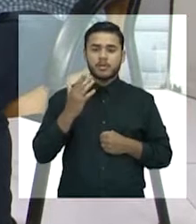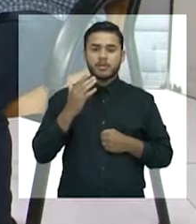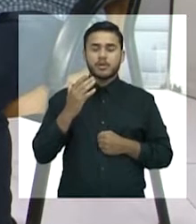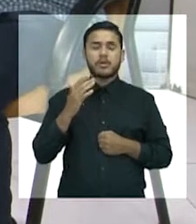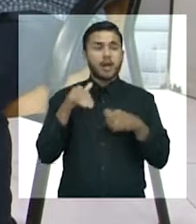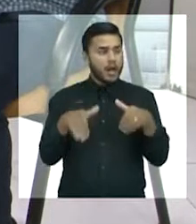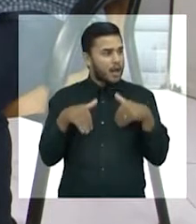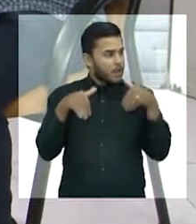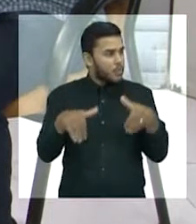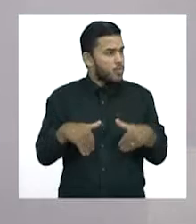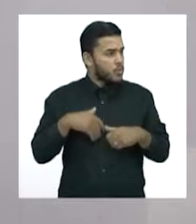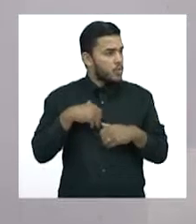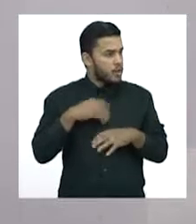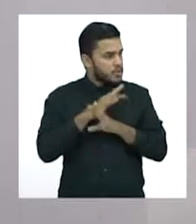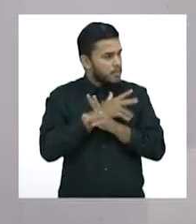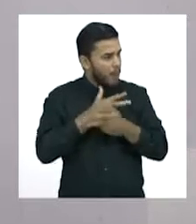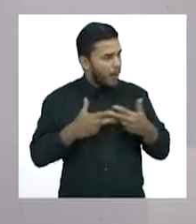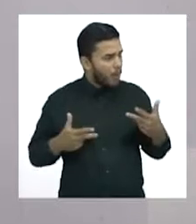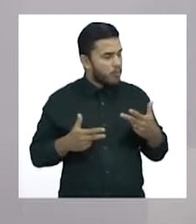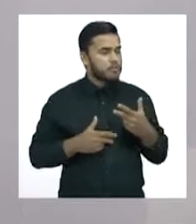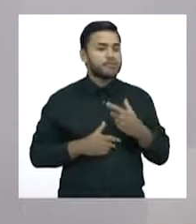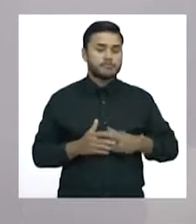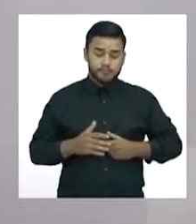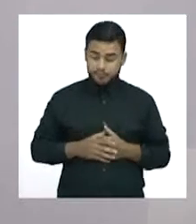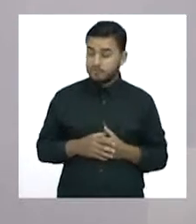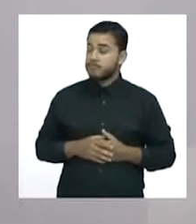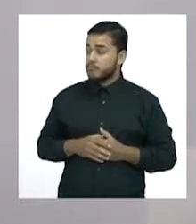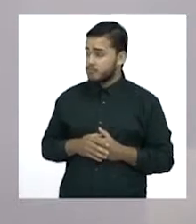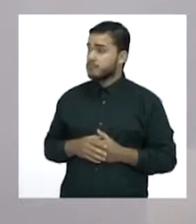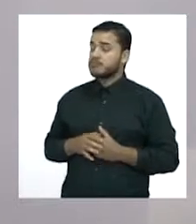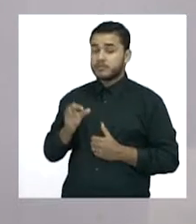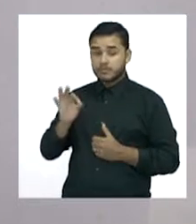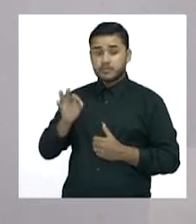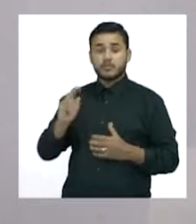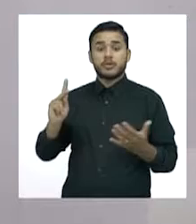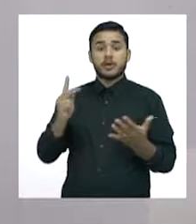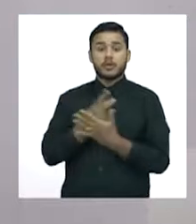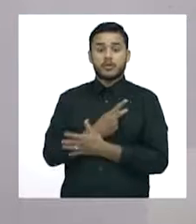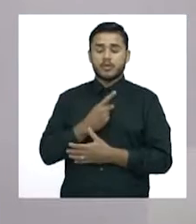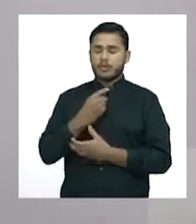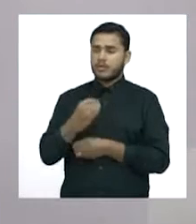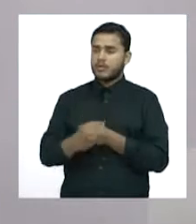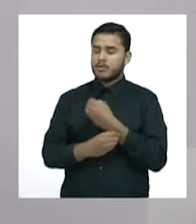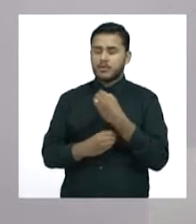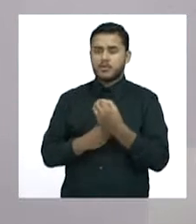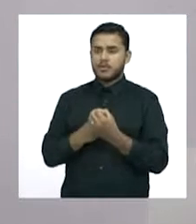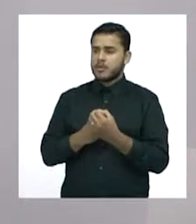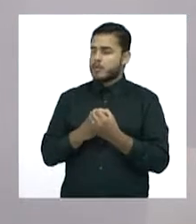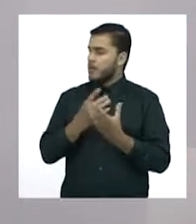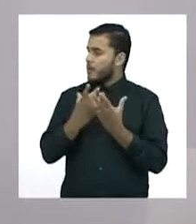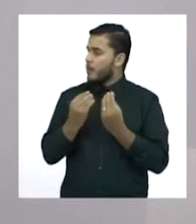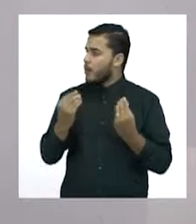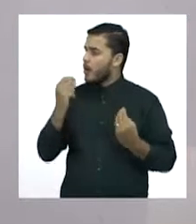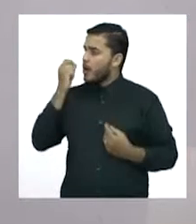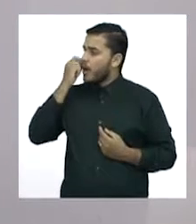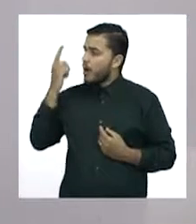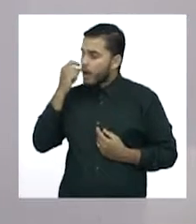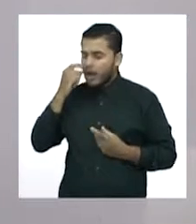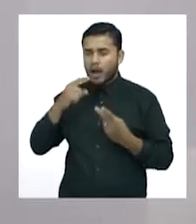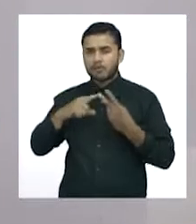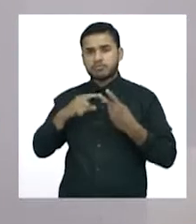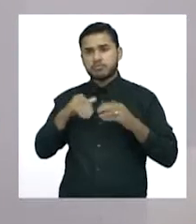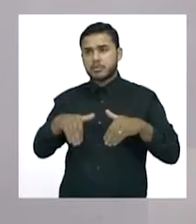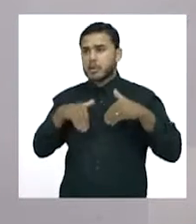também. Exatamente. Então, quando algum fator causa um desequilíbrio ecológico, né, isso pode